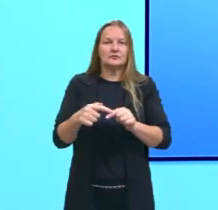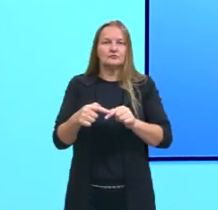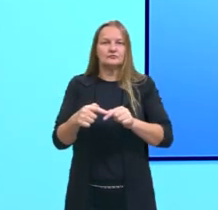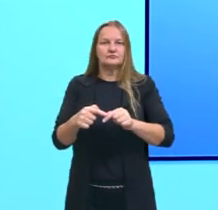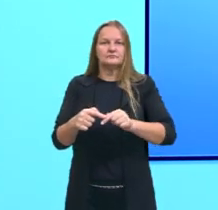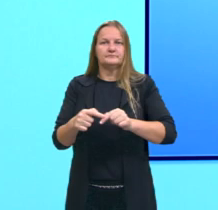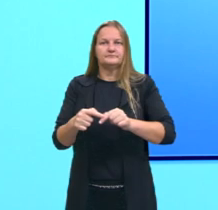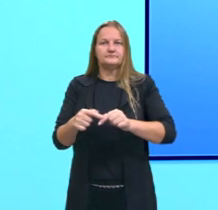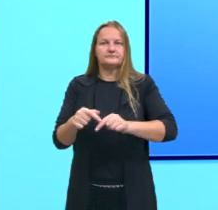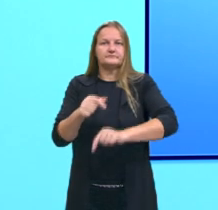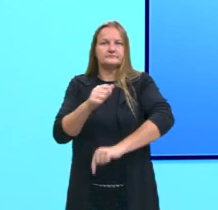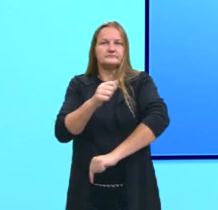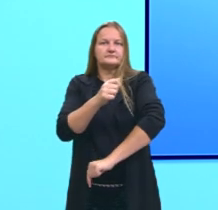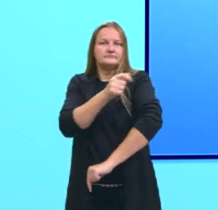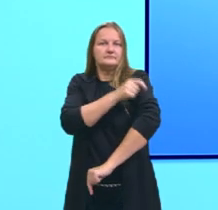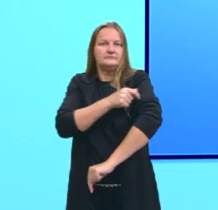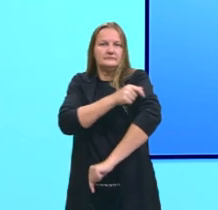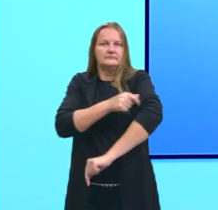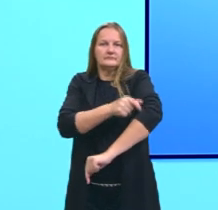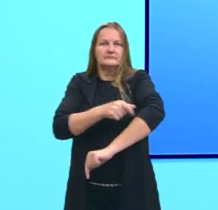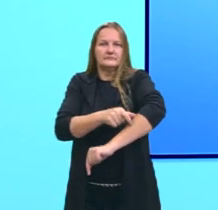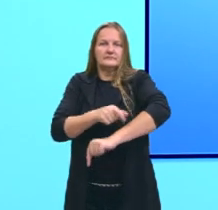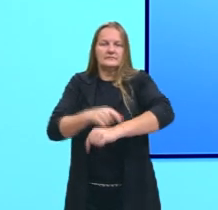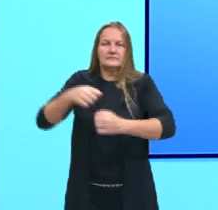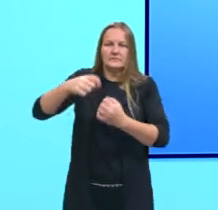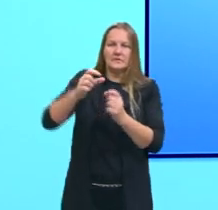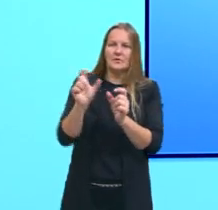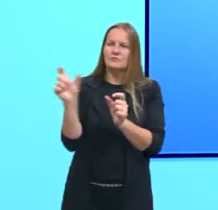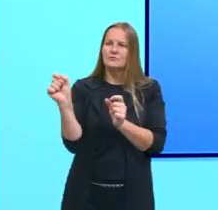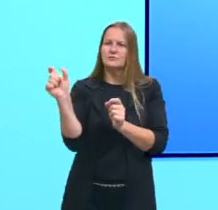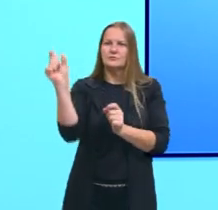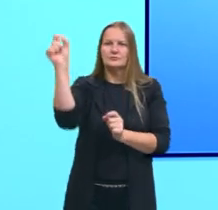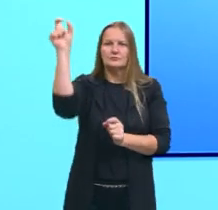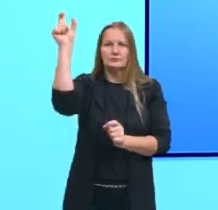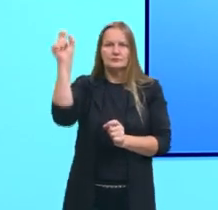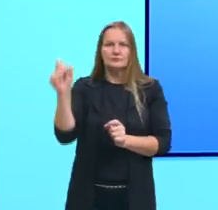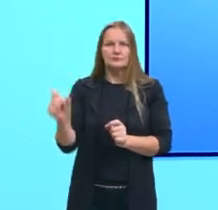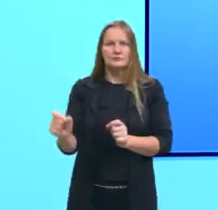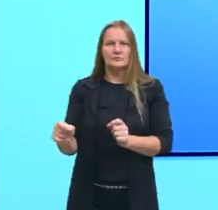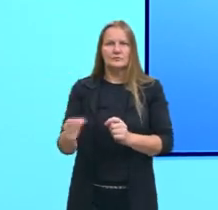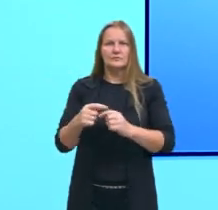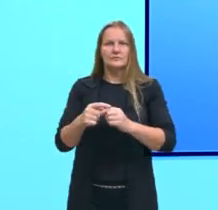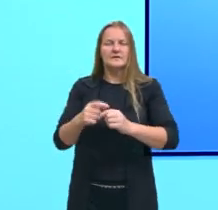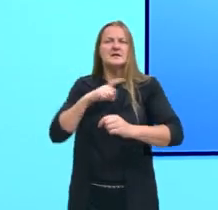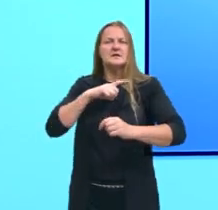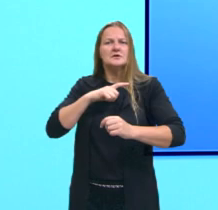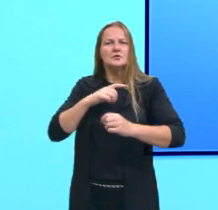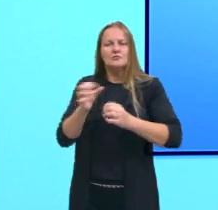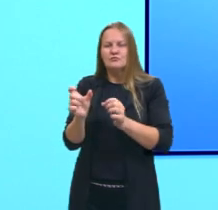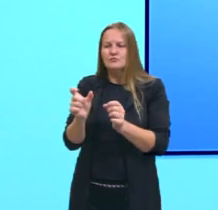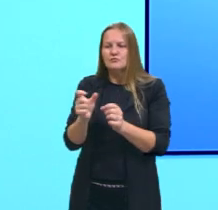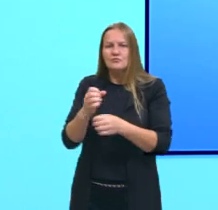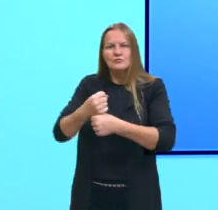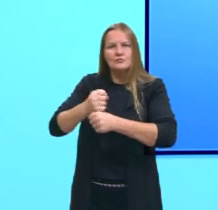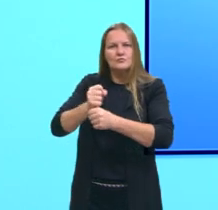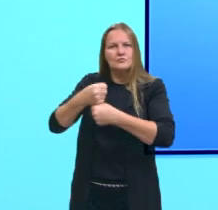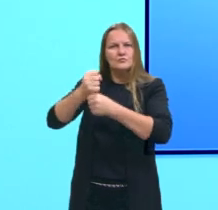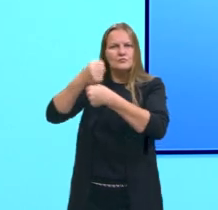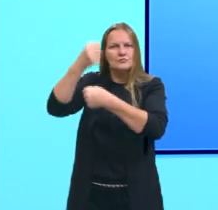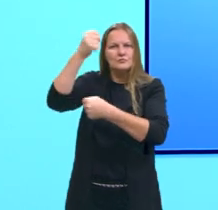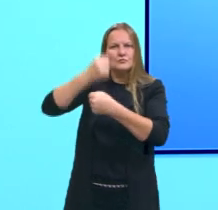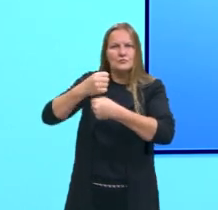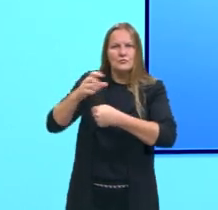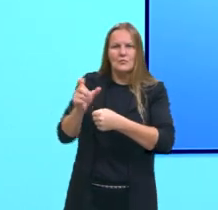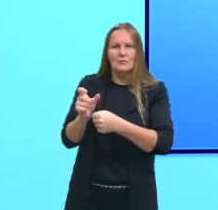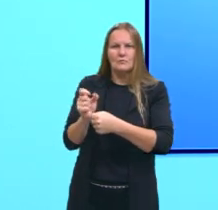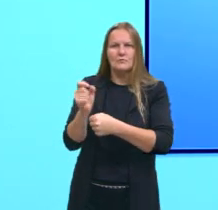depois surgiu o esqueleto ósseo aí ó os tubarões já ficaram para trás o esqueleto ósseo vem